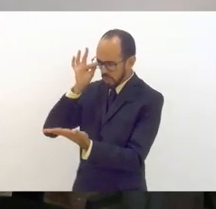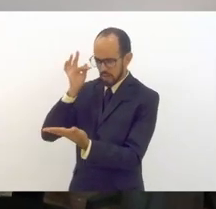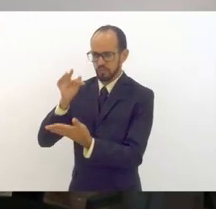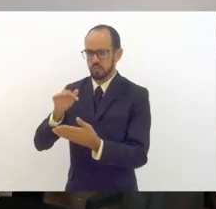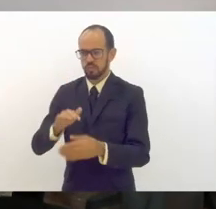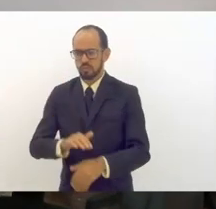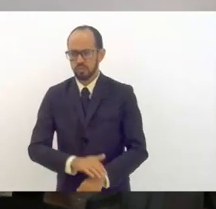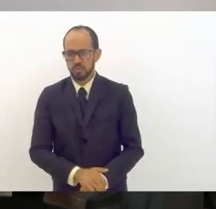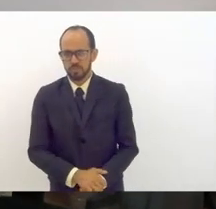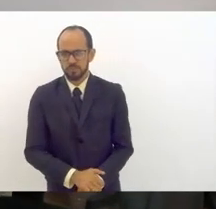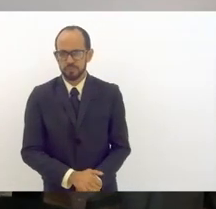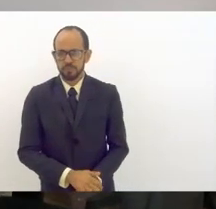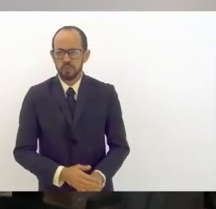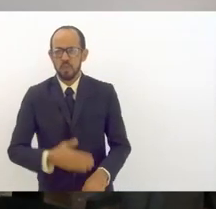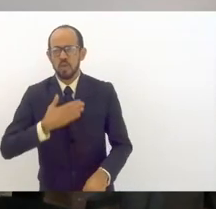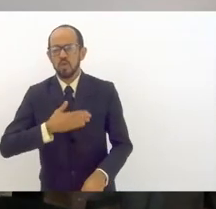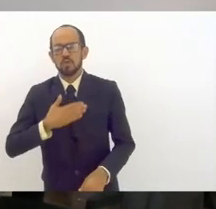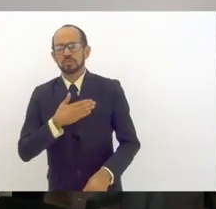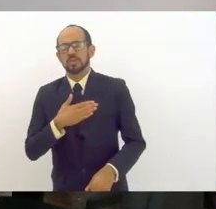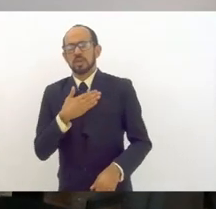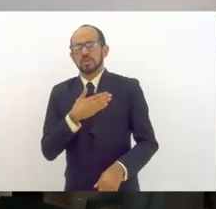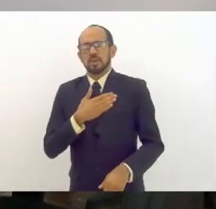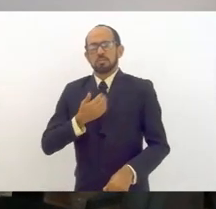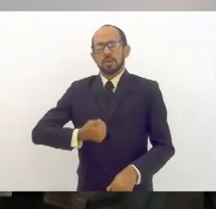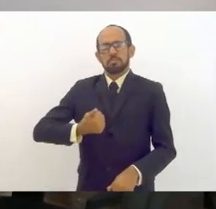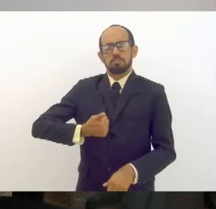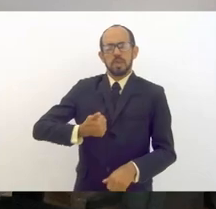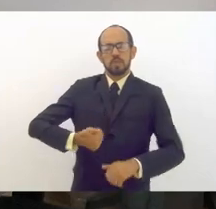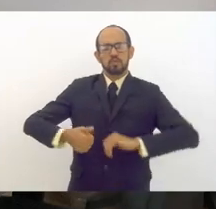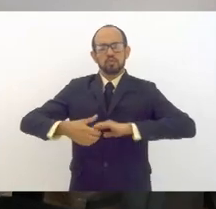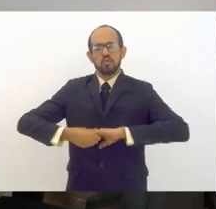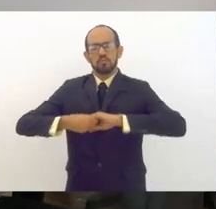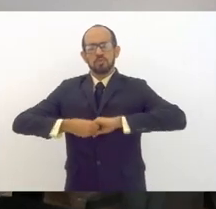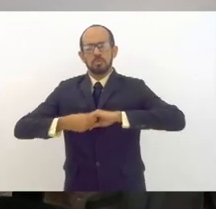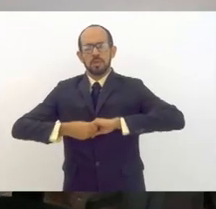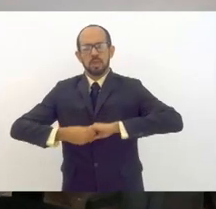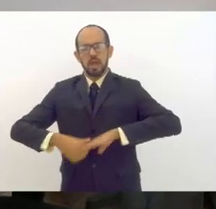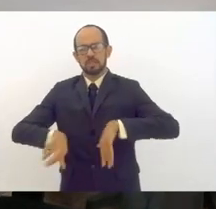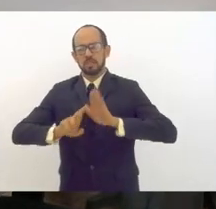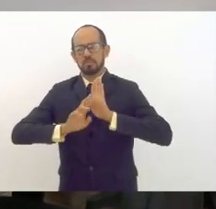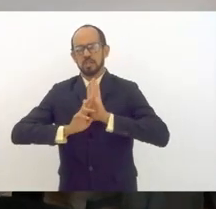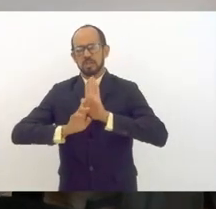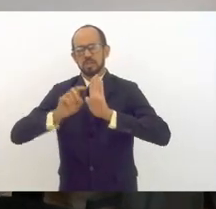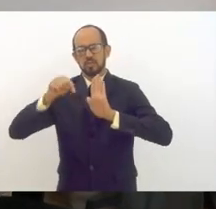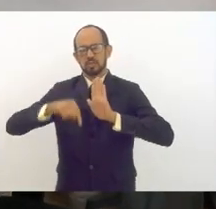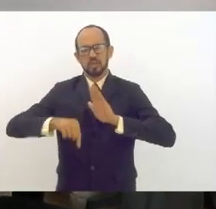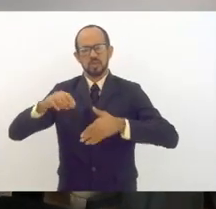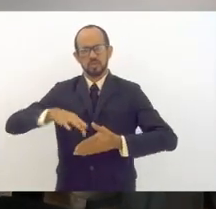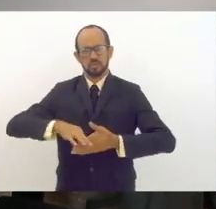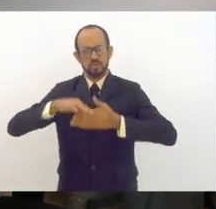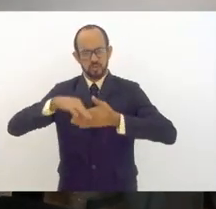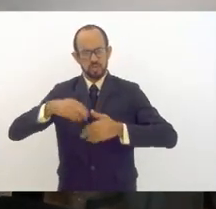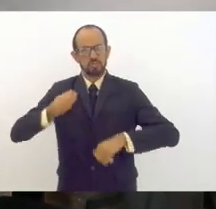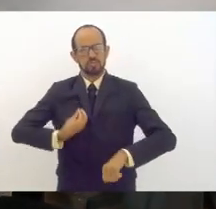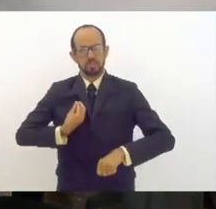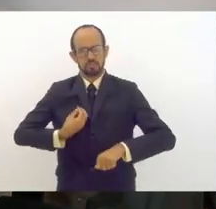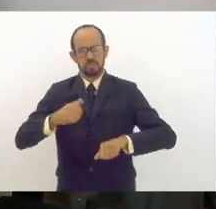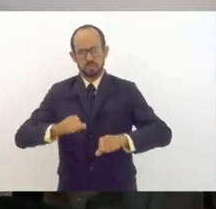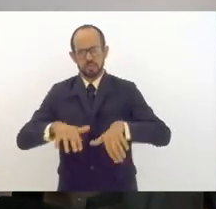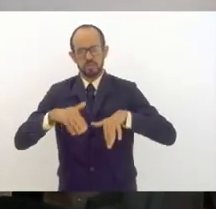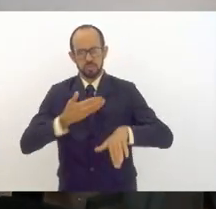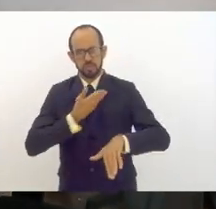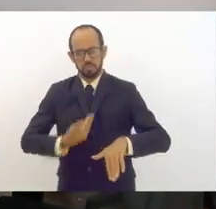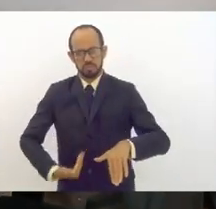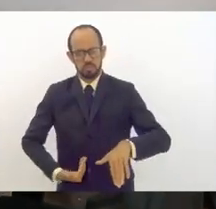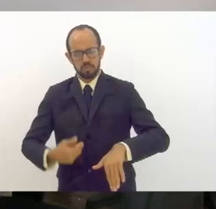Serafini. Eu quero, naturalmente, em primeiro lugar, saudar as representações que participam desta audiência pública, o